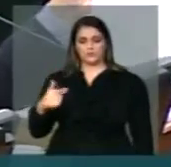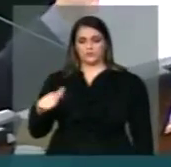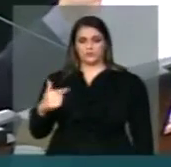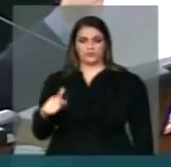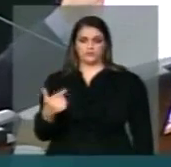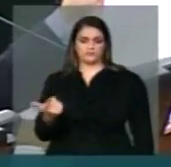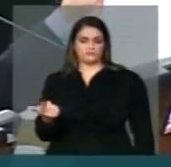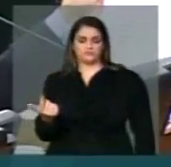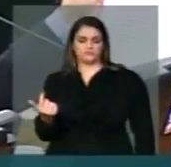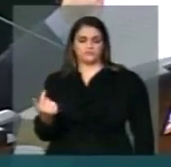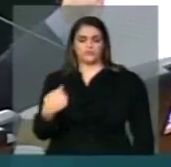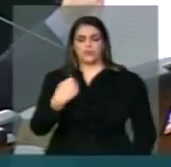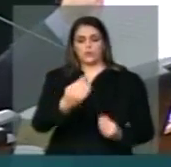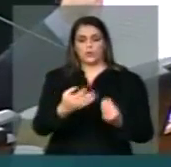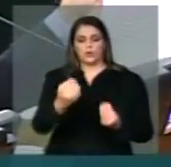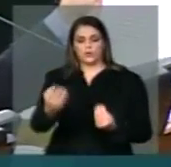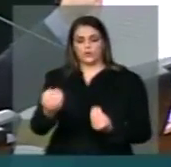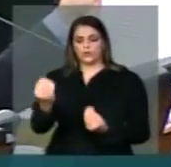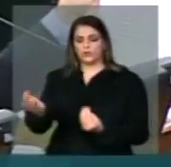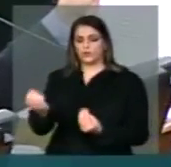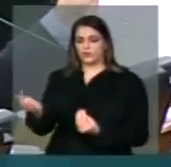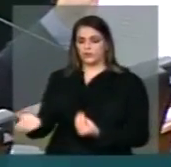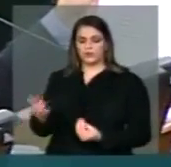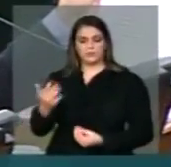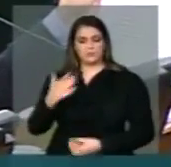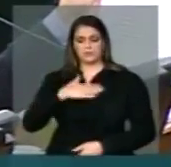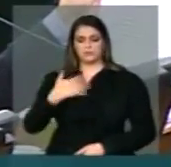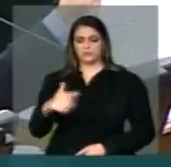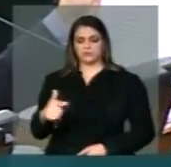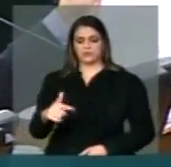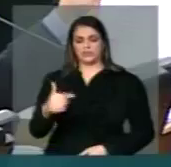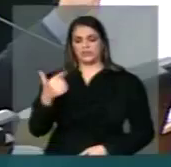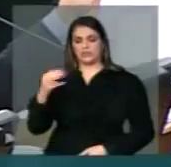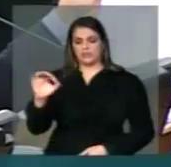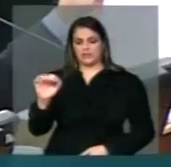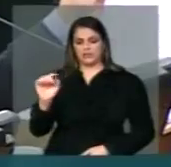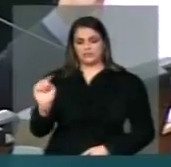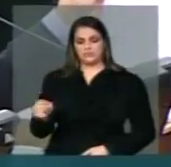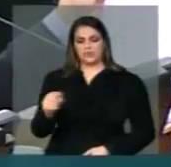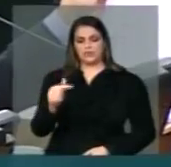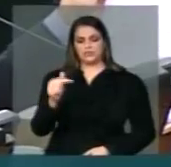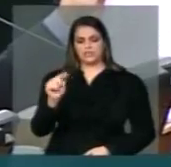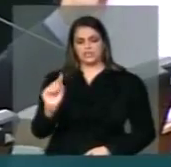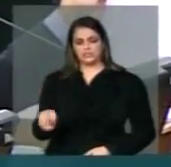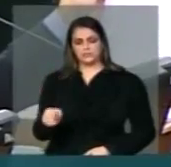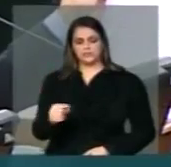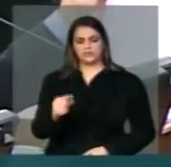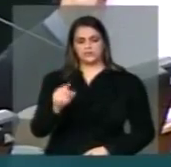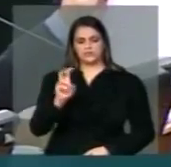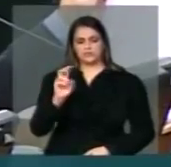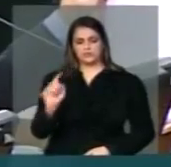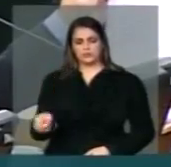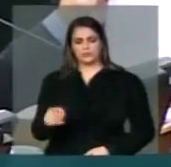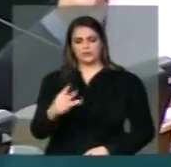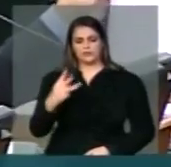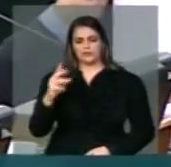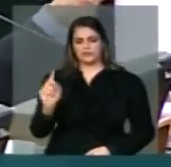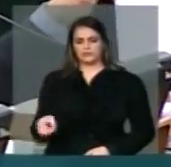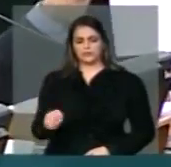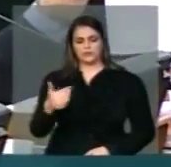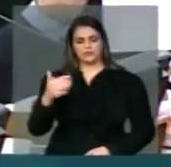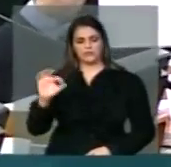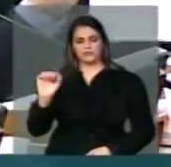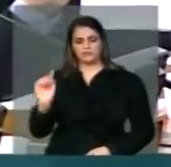aqui a doação para todos os candidatos. 10 mil, 7.500, 5 mil, 7 mil, 3 mil, 10